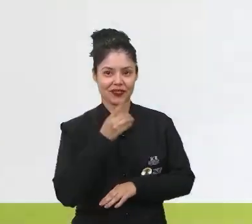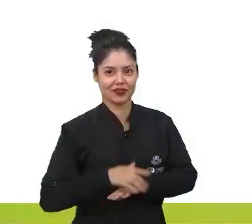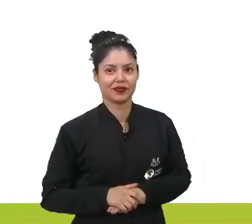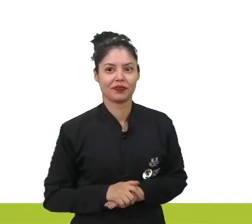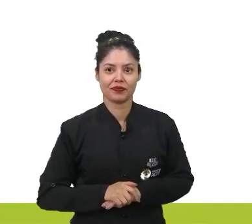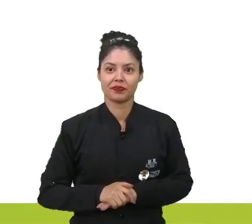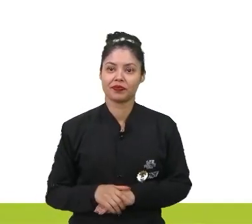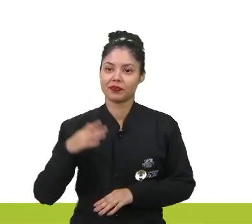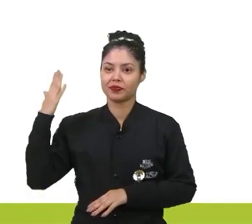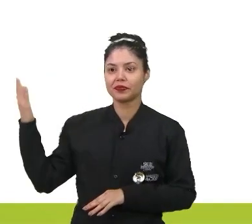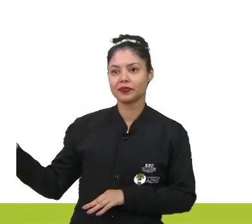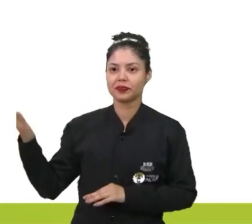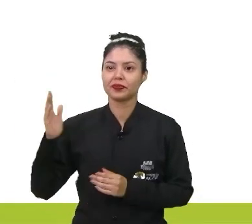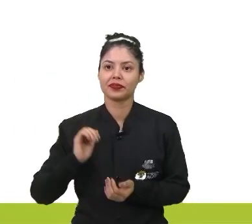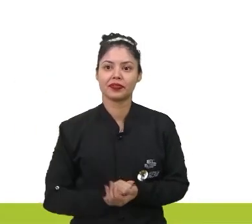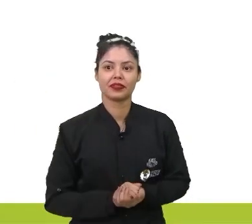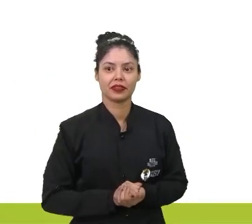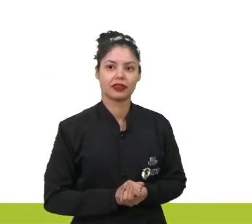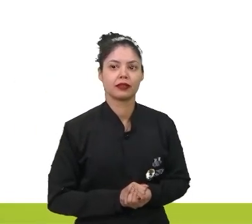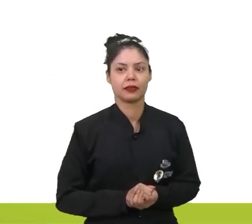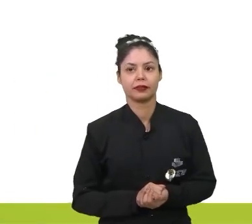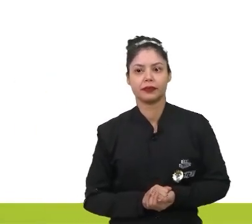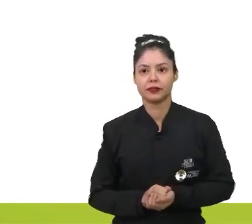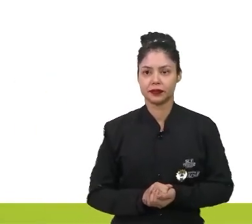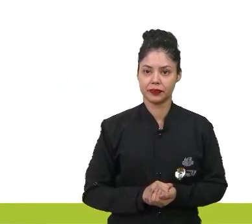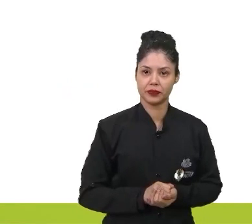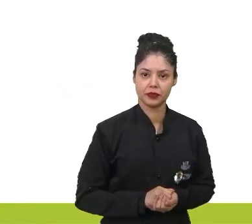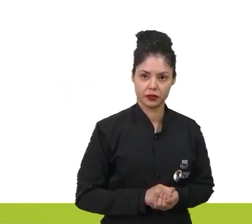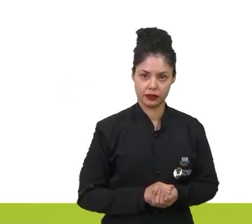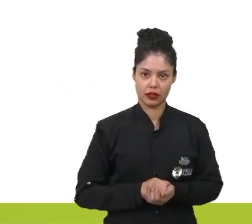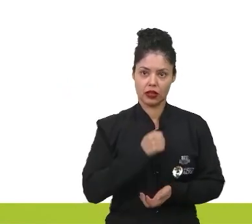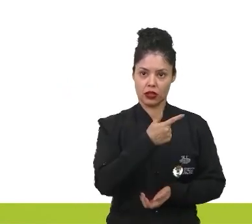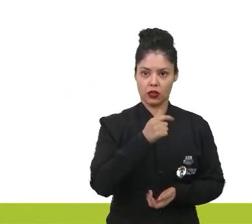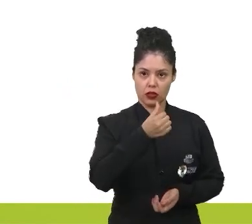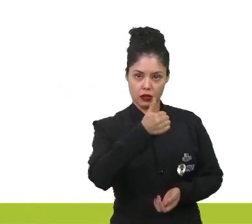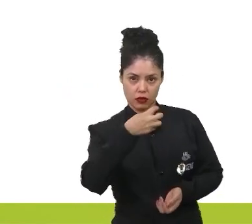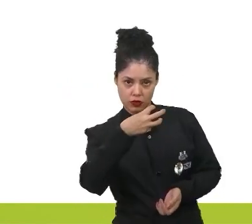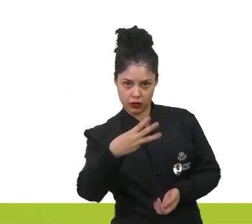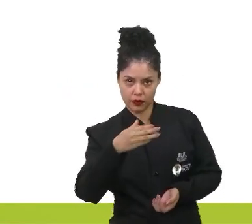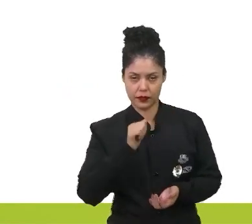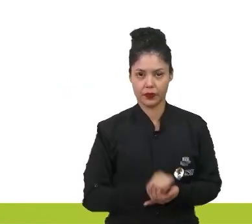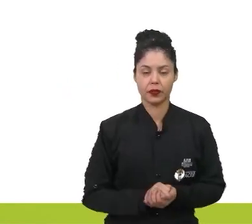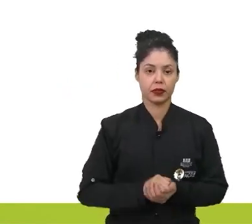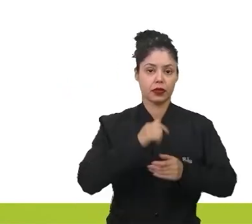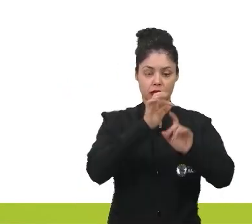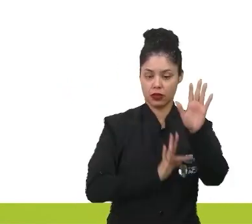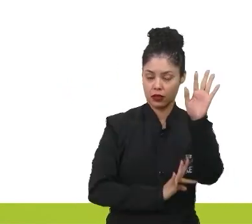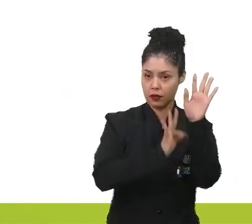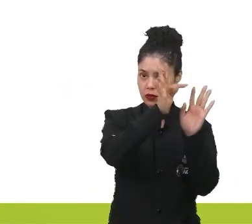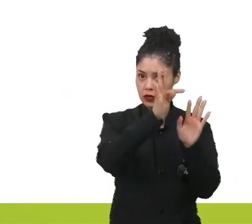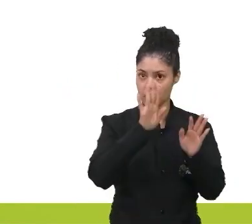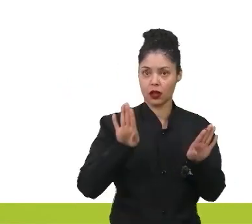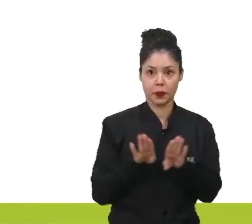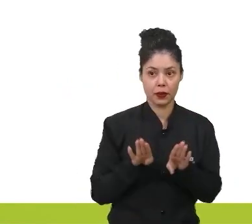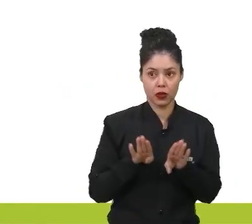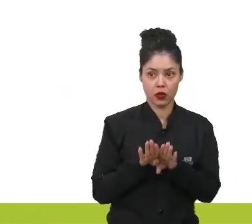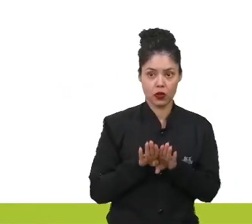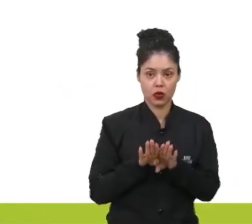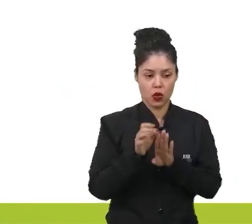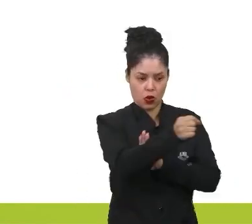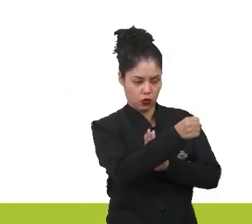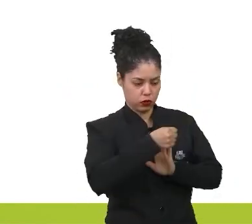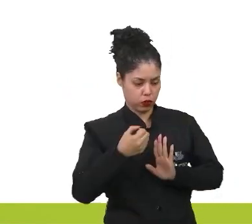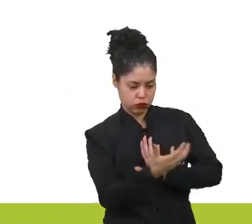A gente tem agora uma relação do Enem 2013. A temperatura T de um forno em